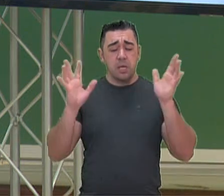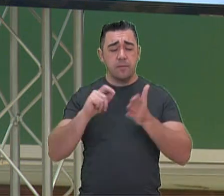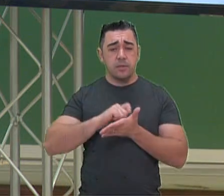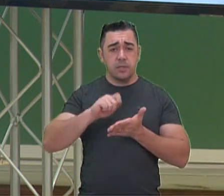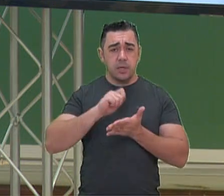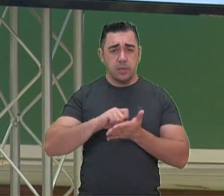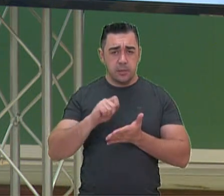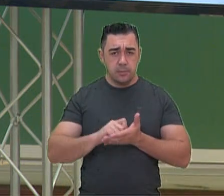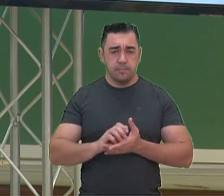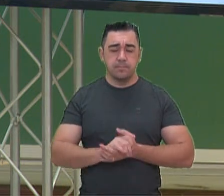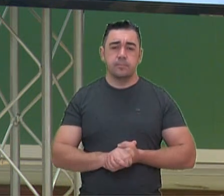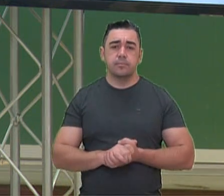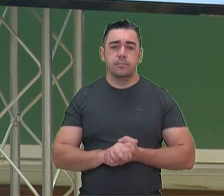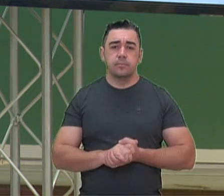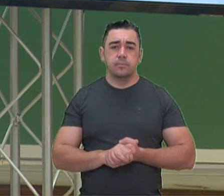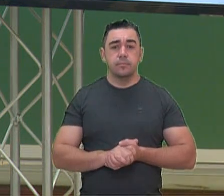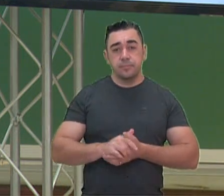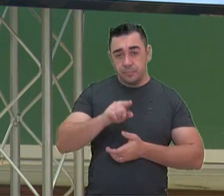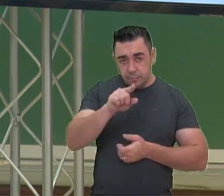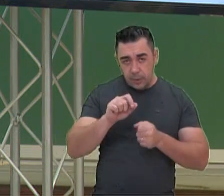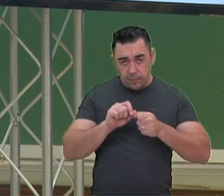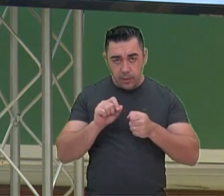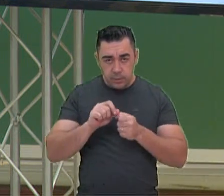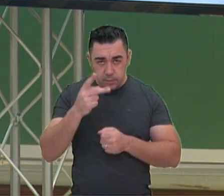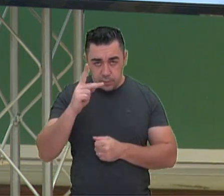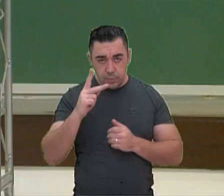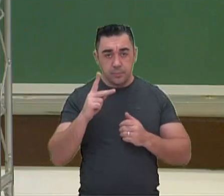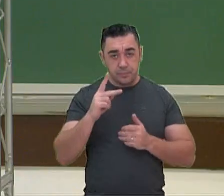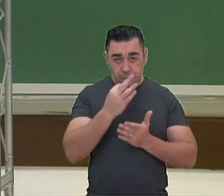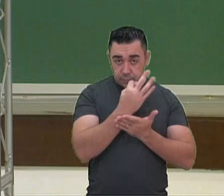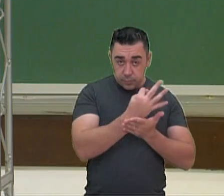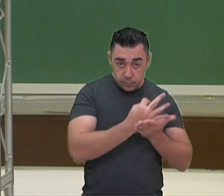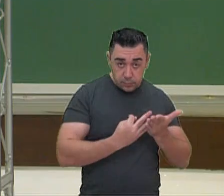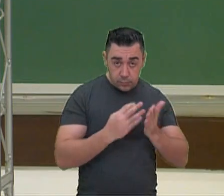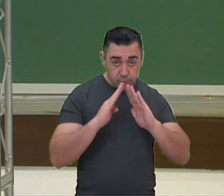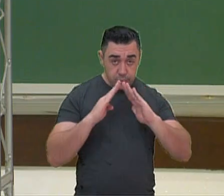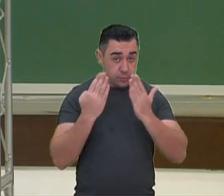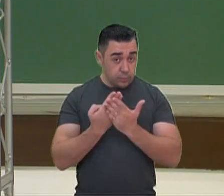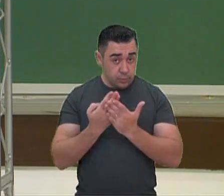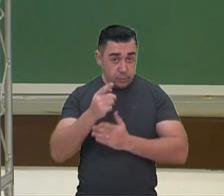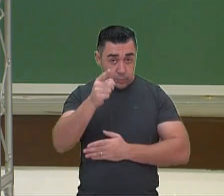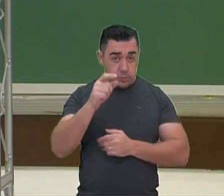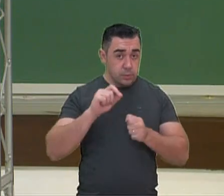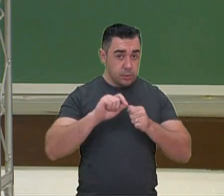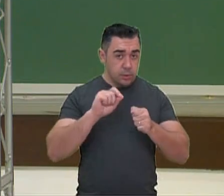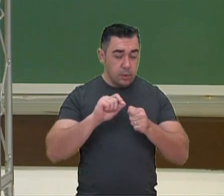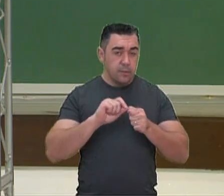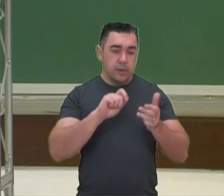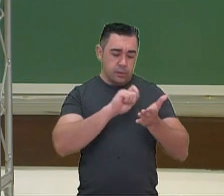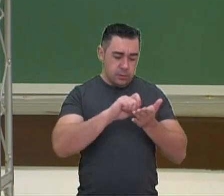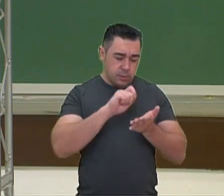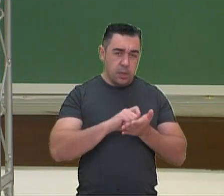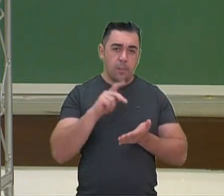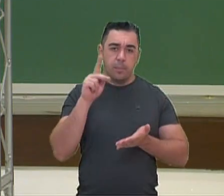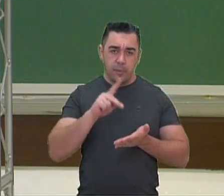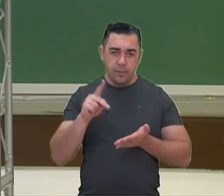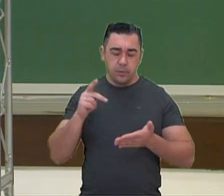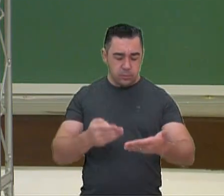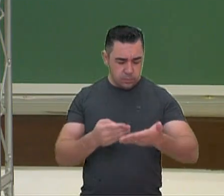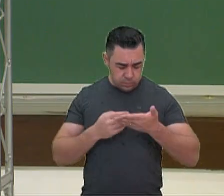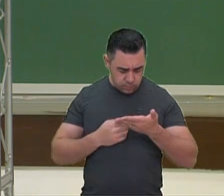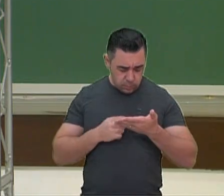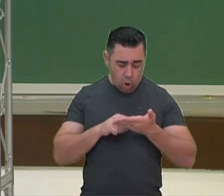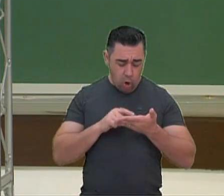escrita. Quando você vai produzir seu texto lá na escola, você produz e a professora olha, chama a